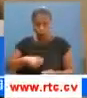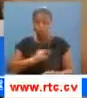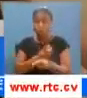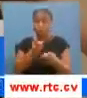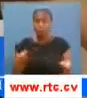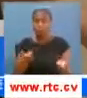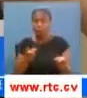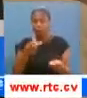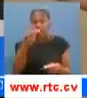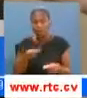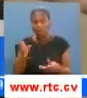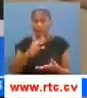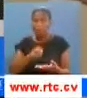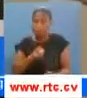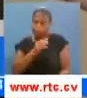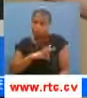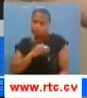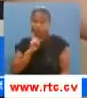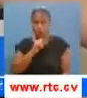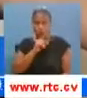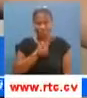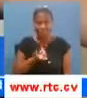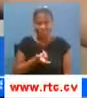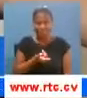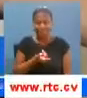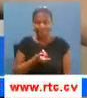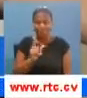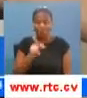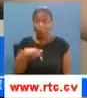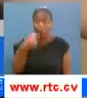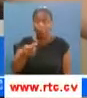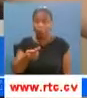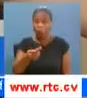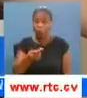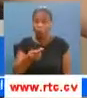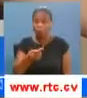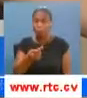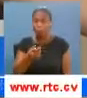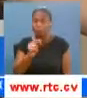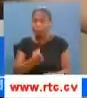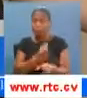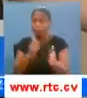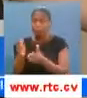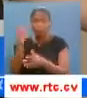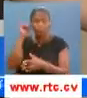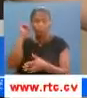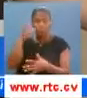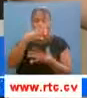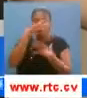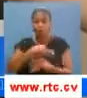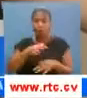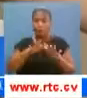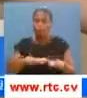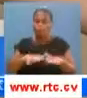porque ficam com mais rendimentos disponíveis. Temos um outro mandato também importante, que é garantir a estabilidade